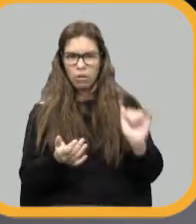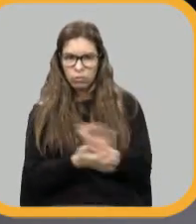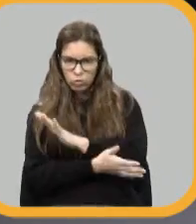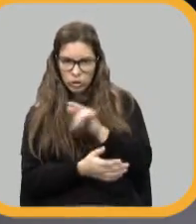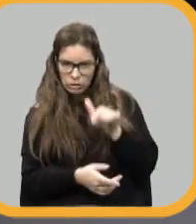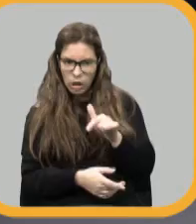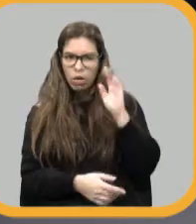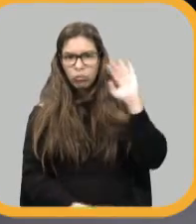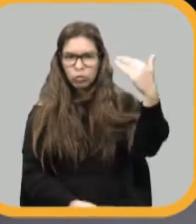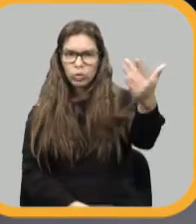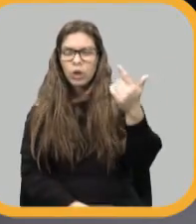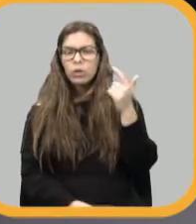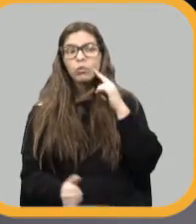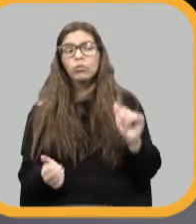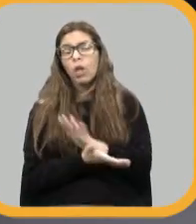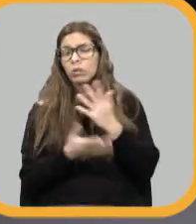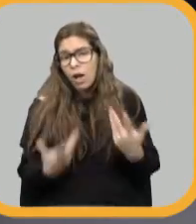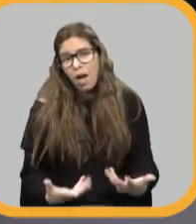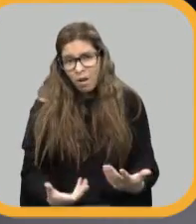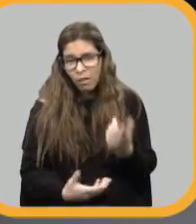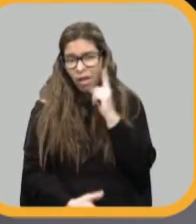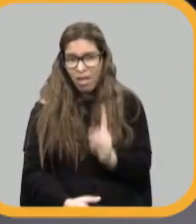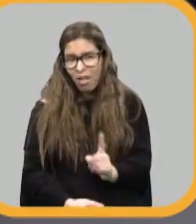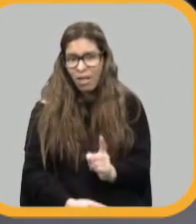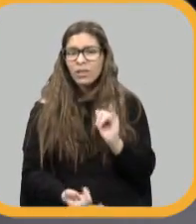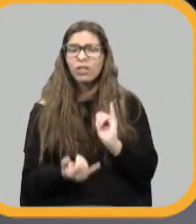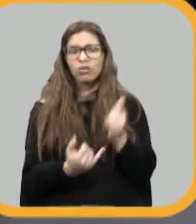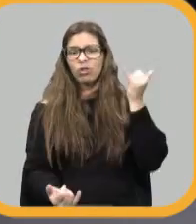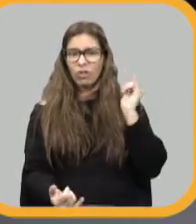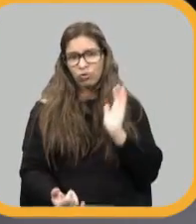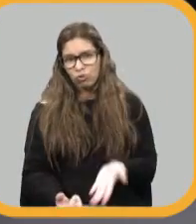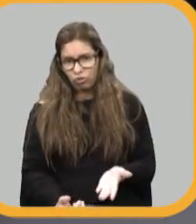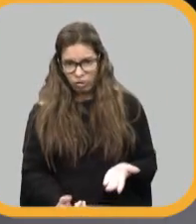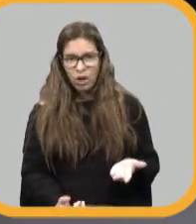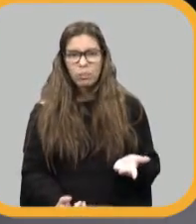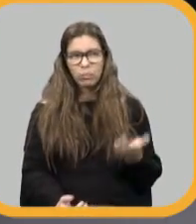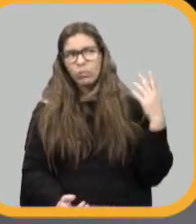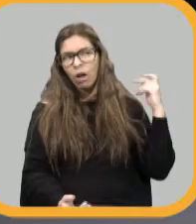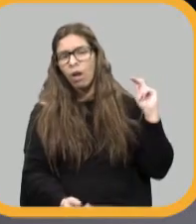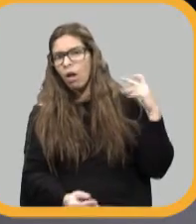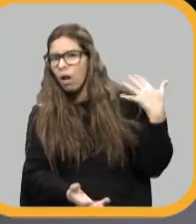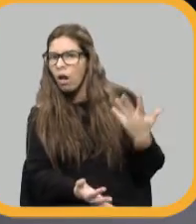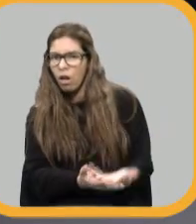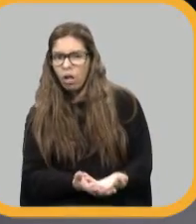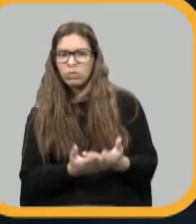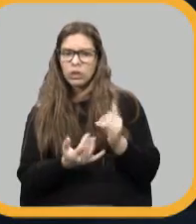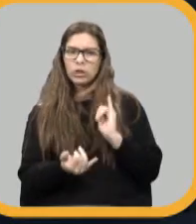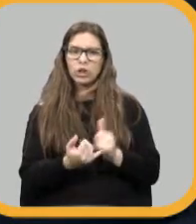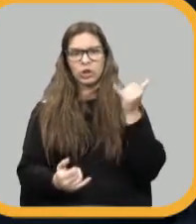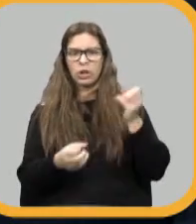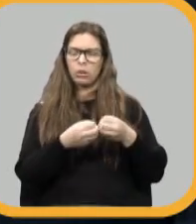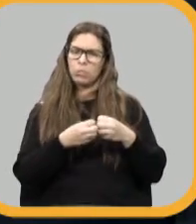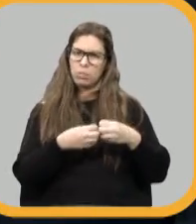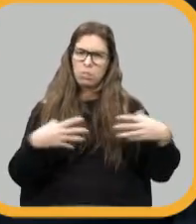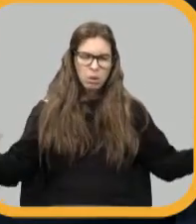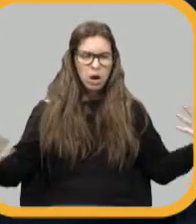futuro? É o jornalismo do presente, eu acho. Já estamos nessa era do digital, não é? Há anos que falamos nisso. E eu acho que o